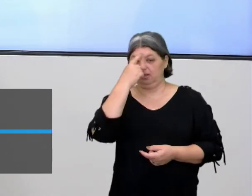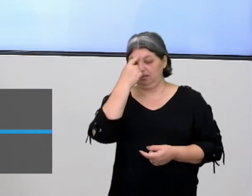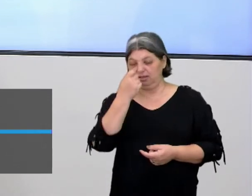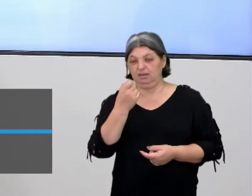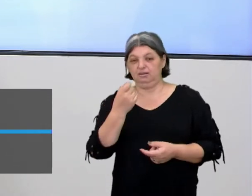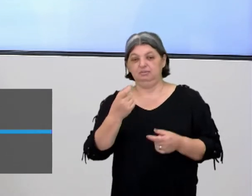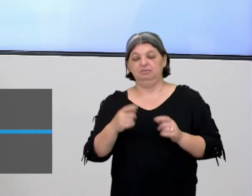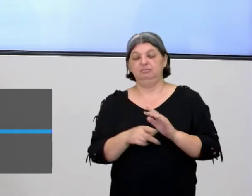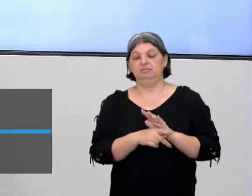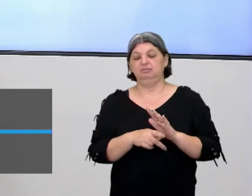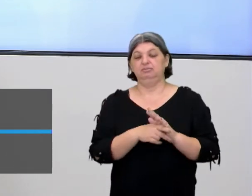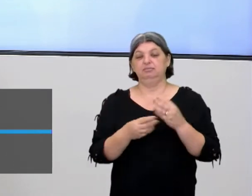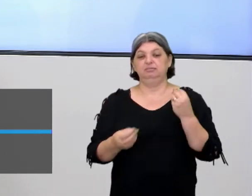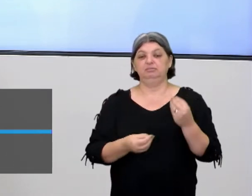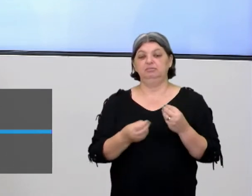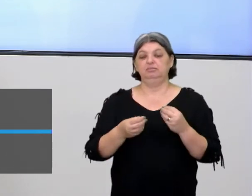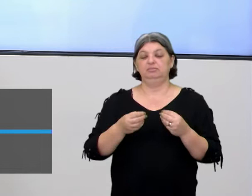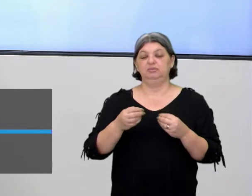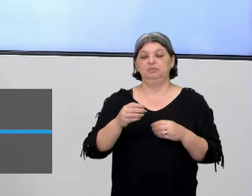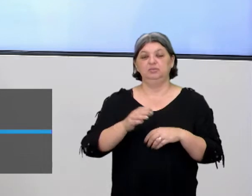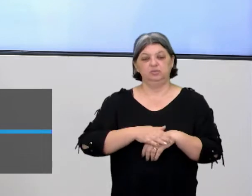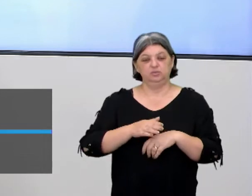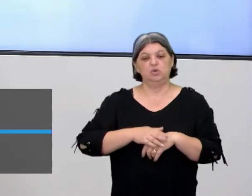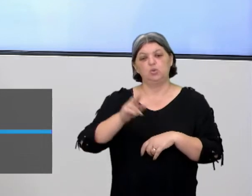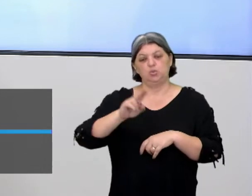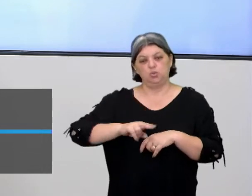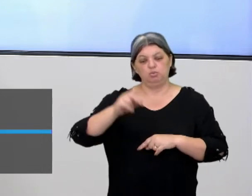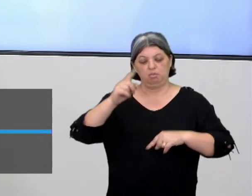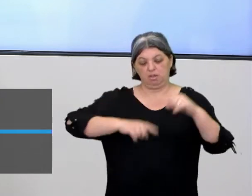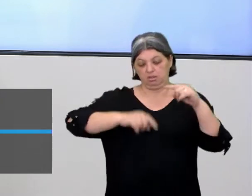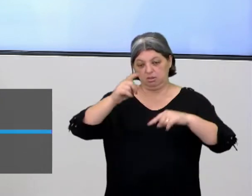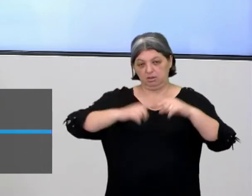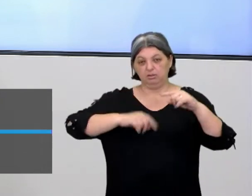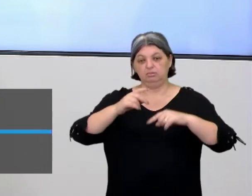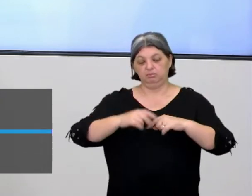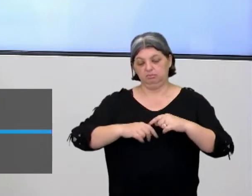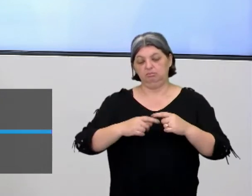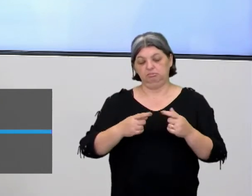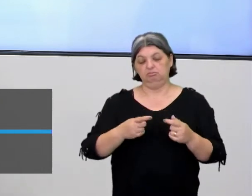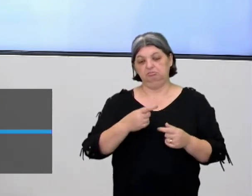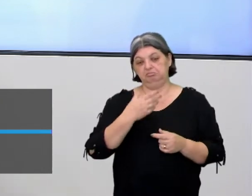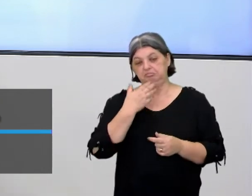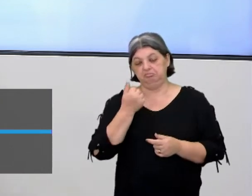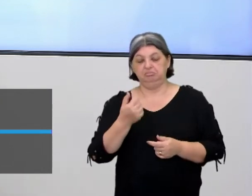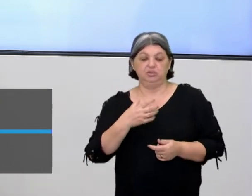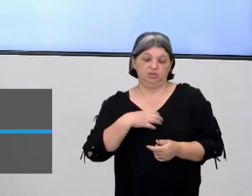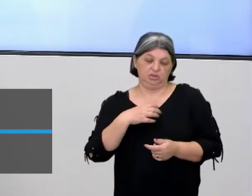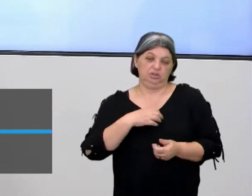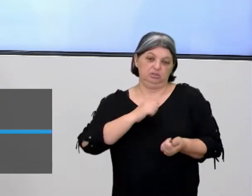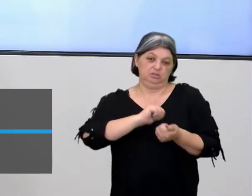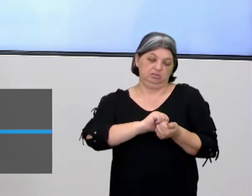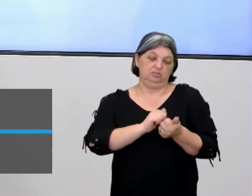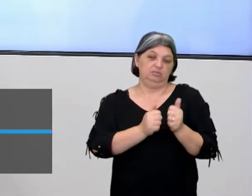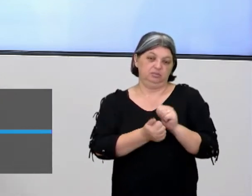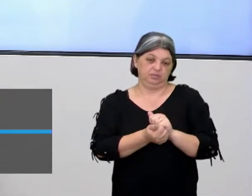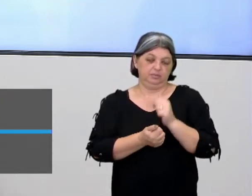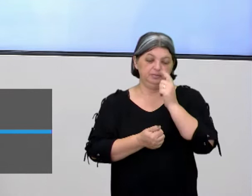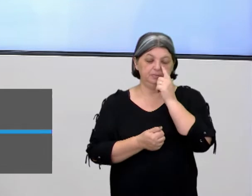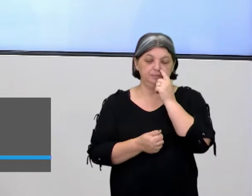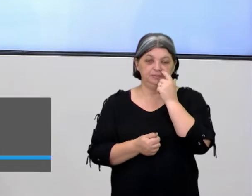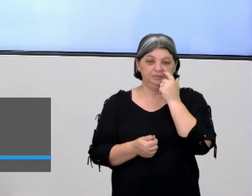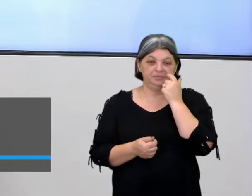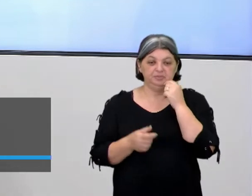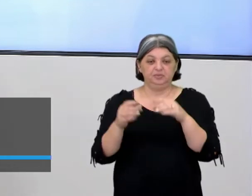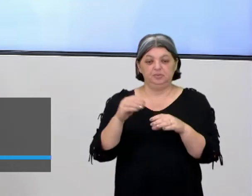insisto, faça uso, utilize o material da forma que achar mais adequada possível, dentro, né, da realidade, né,